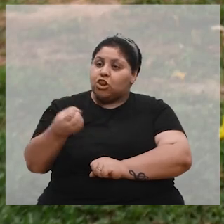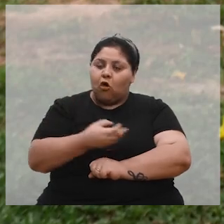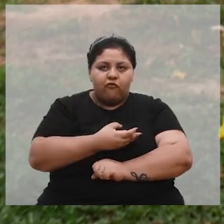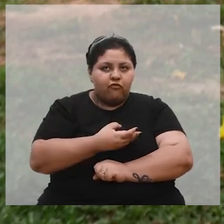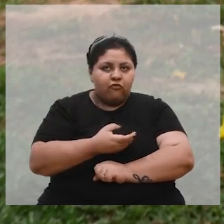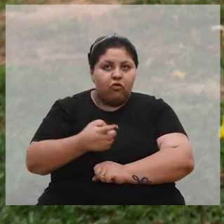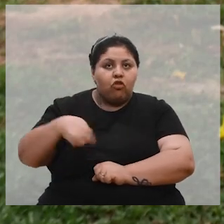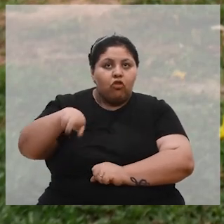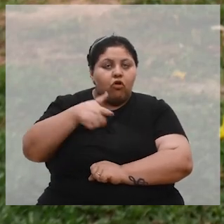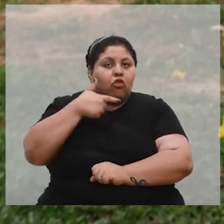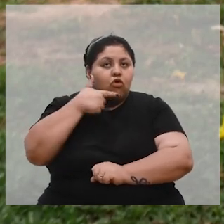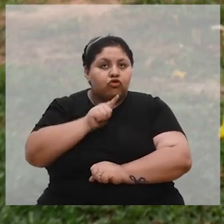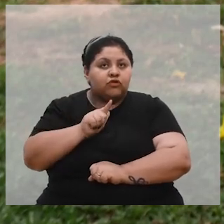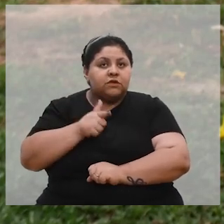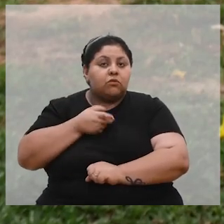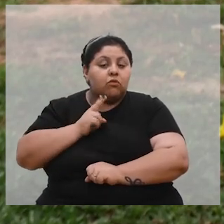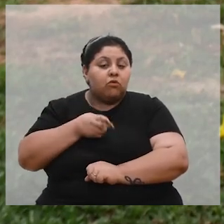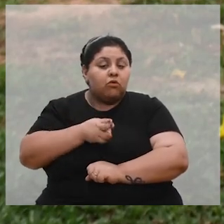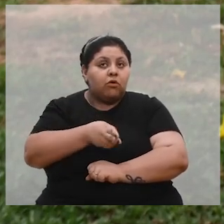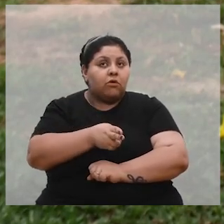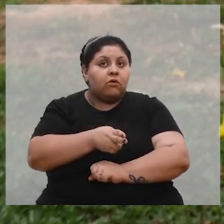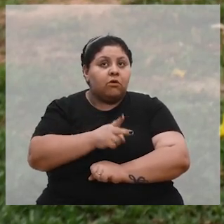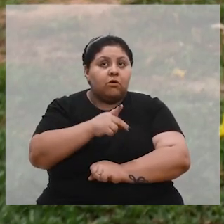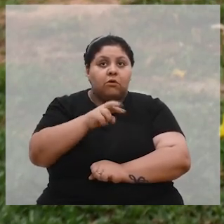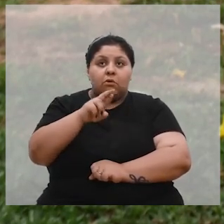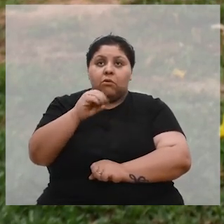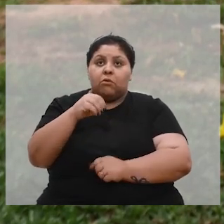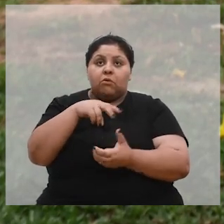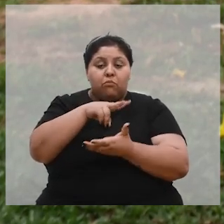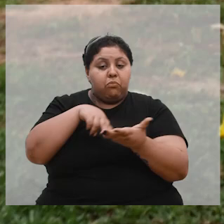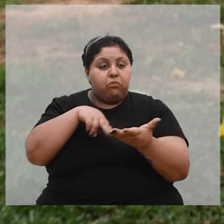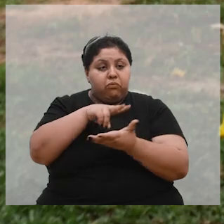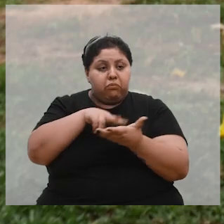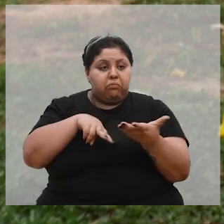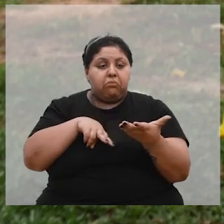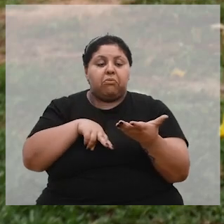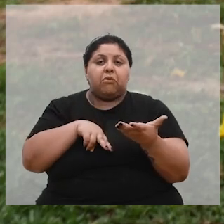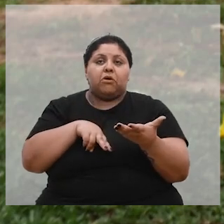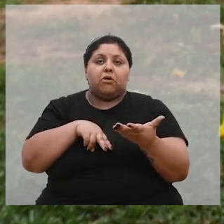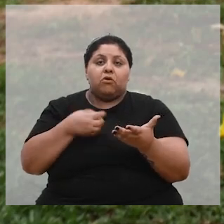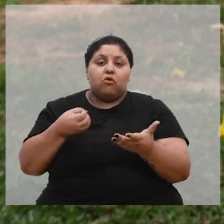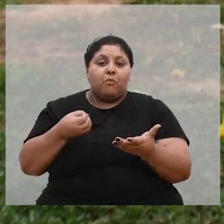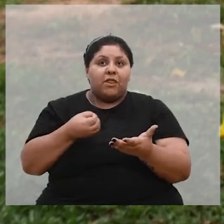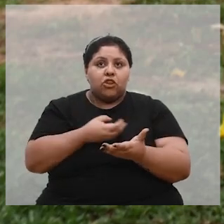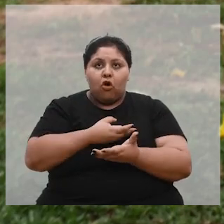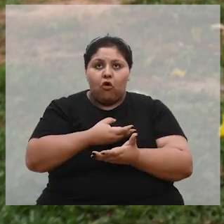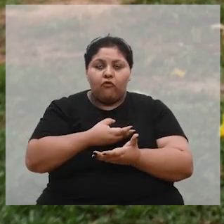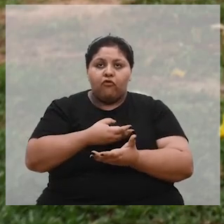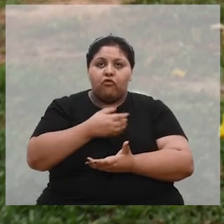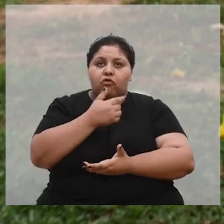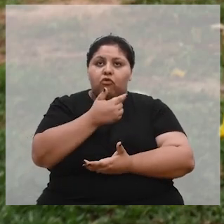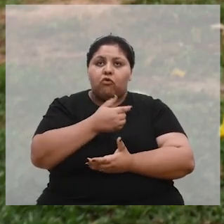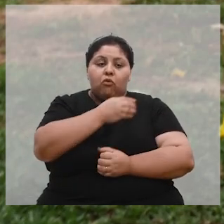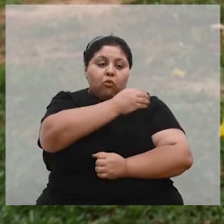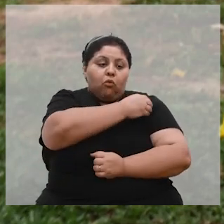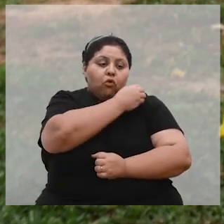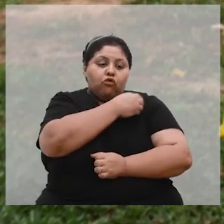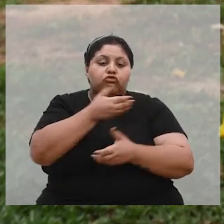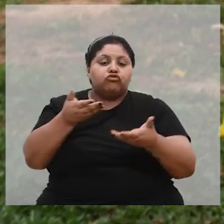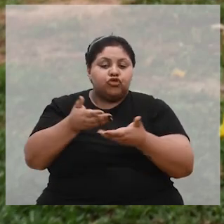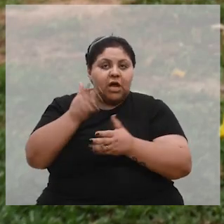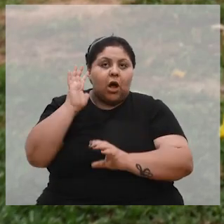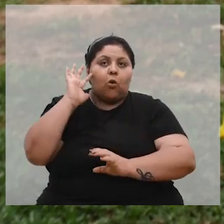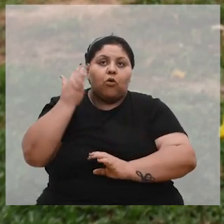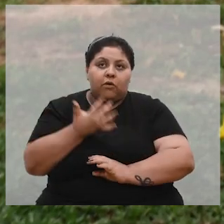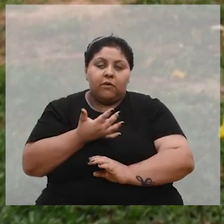Isso é inédito também. Nós conseguimos manter o ProLer, estamos aí com uma nova edição, com